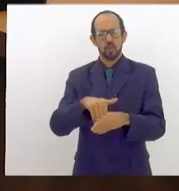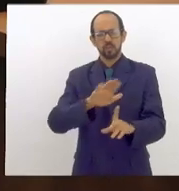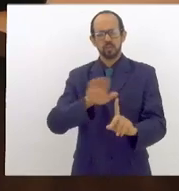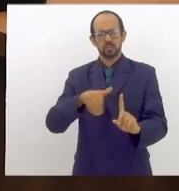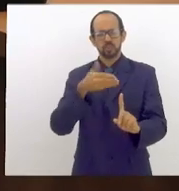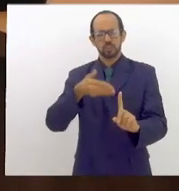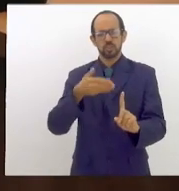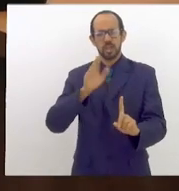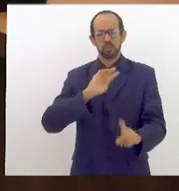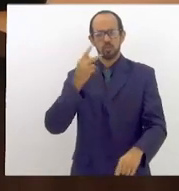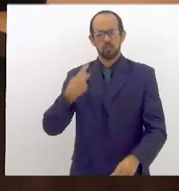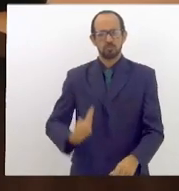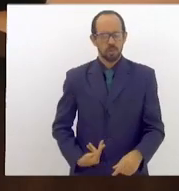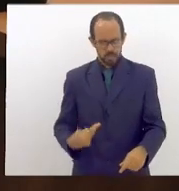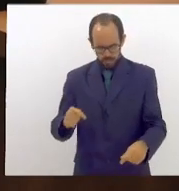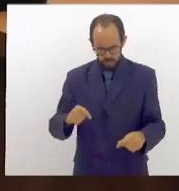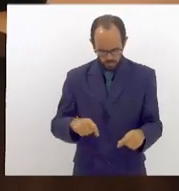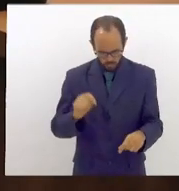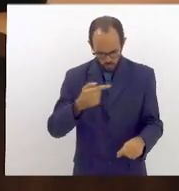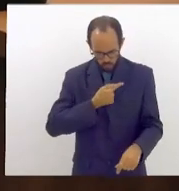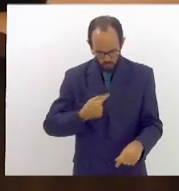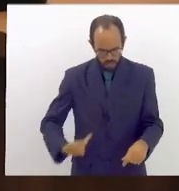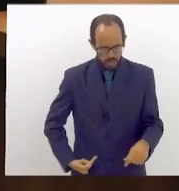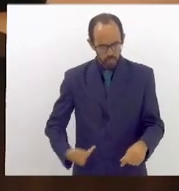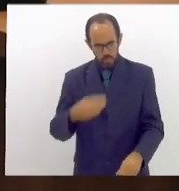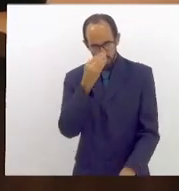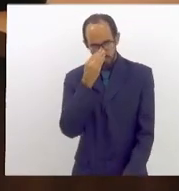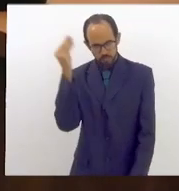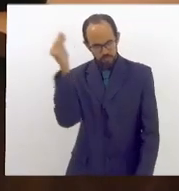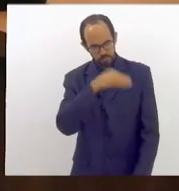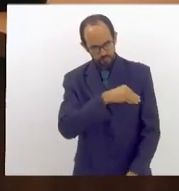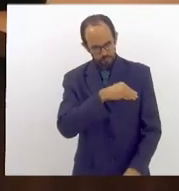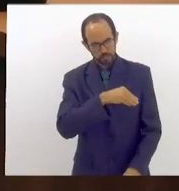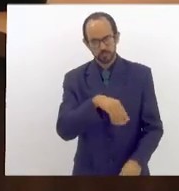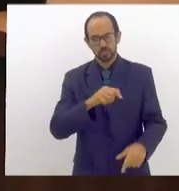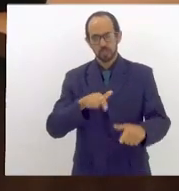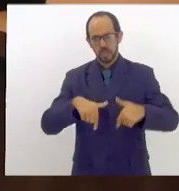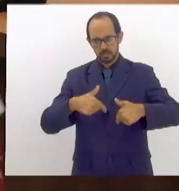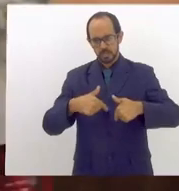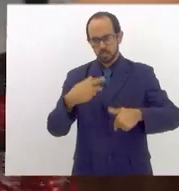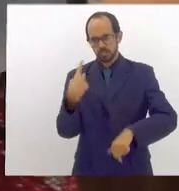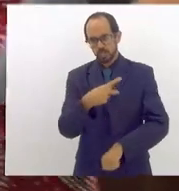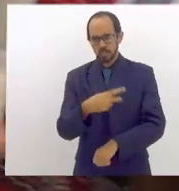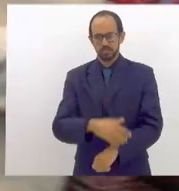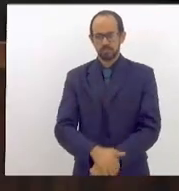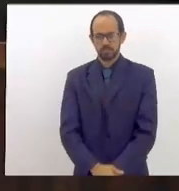humana coisa que o governador desprezou na sua atuação